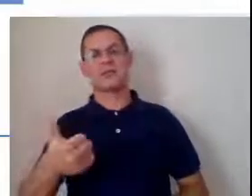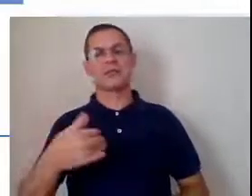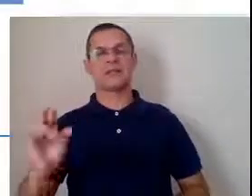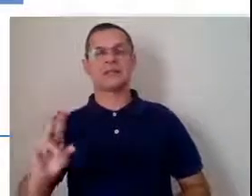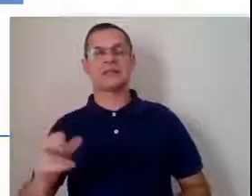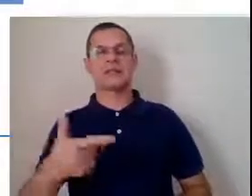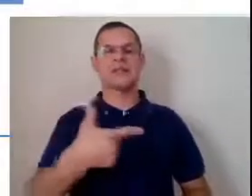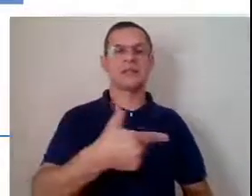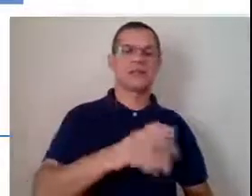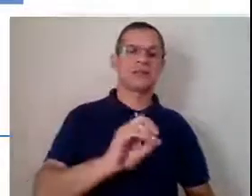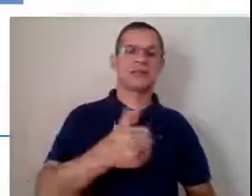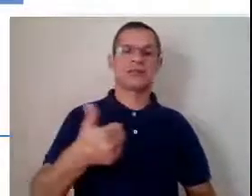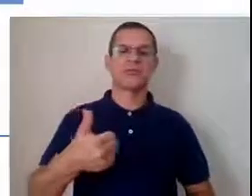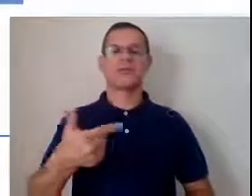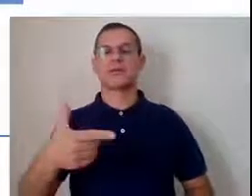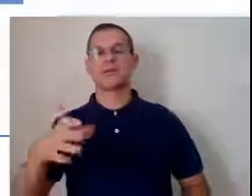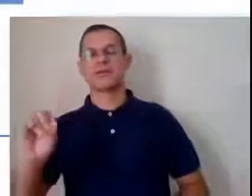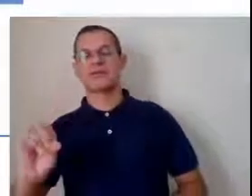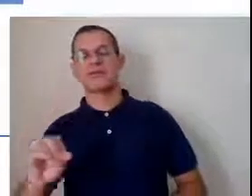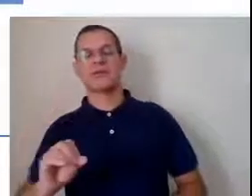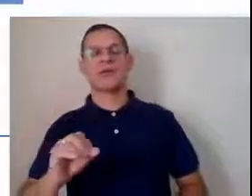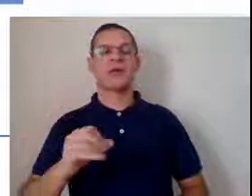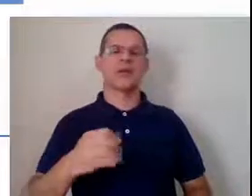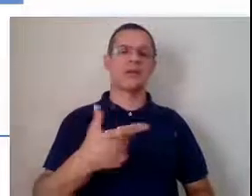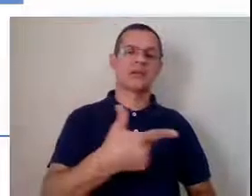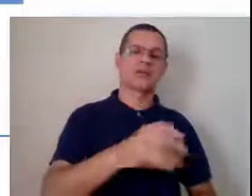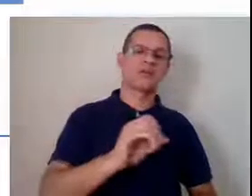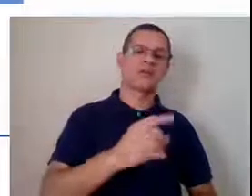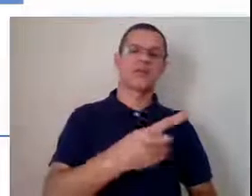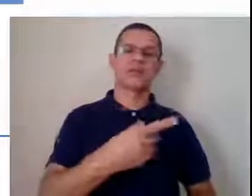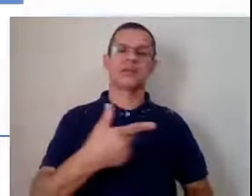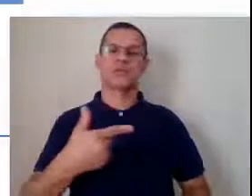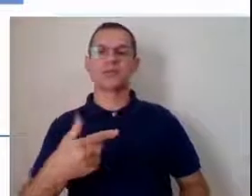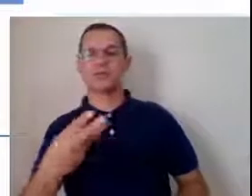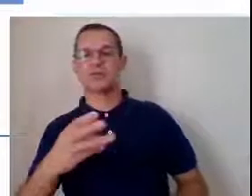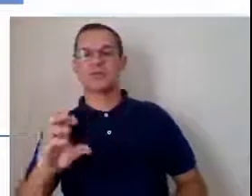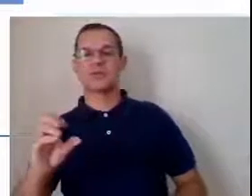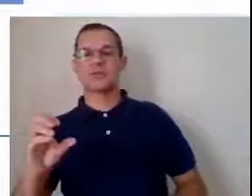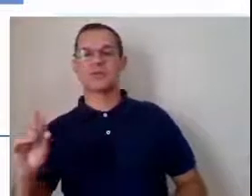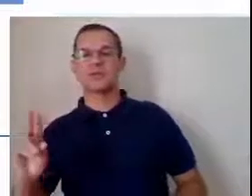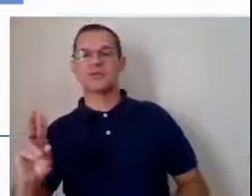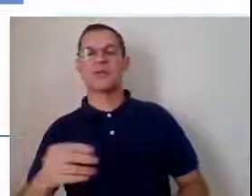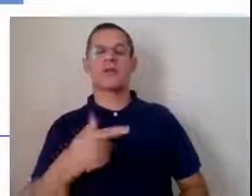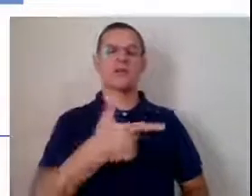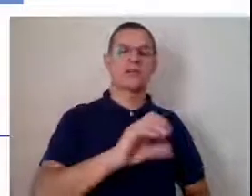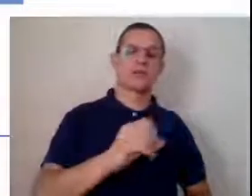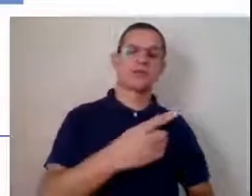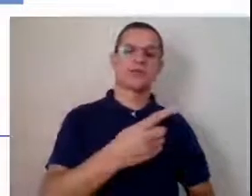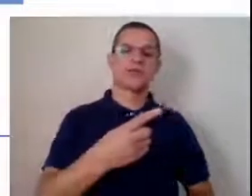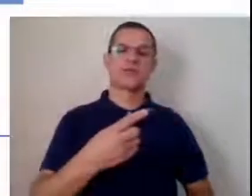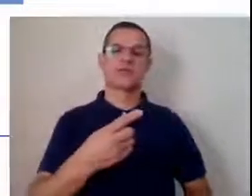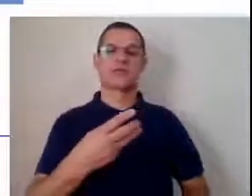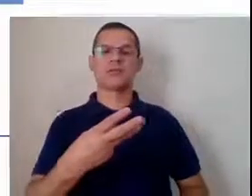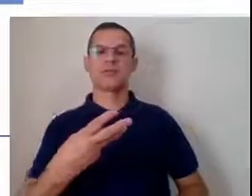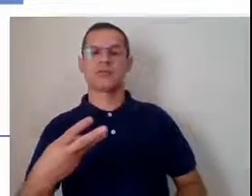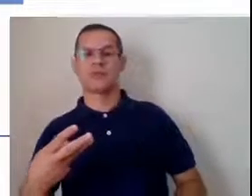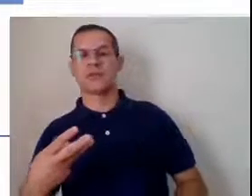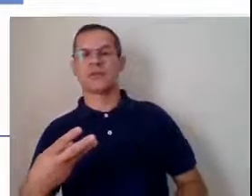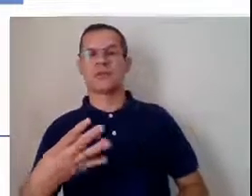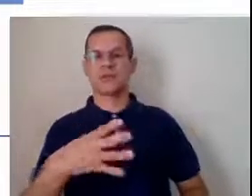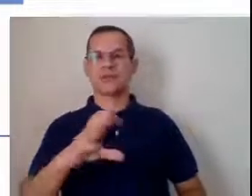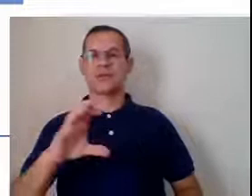2011, R$200. 2012, R$300. 2013, R$400. 2014, R$500. E